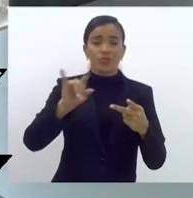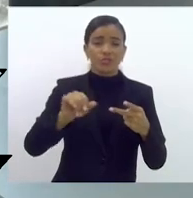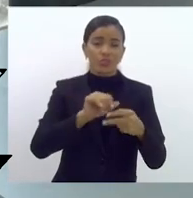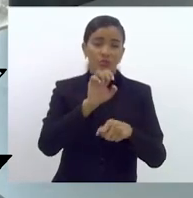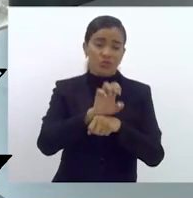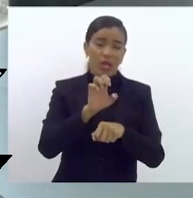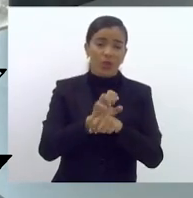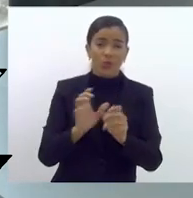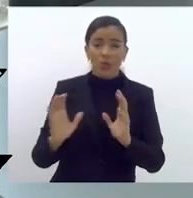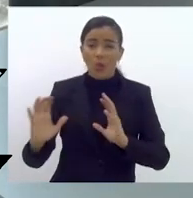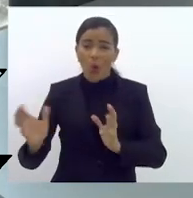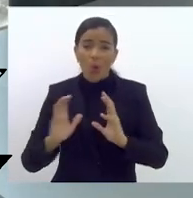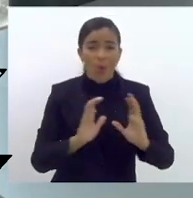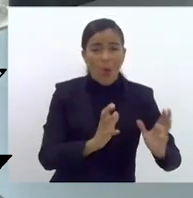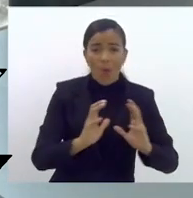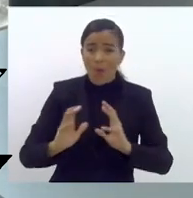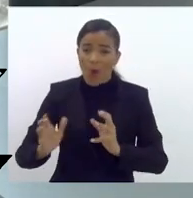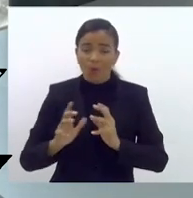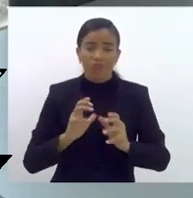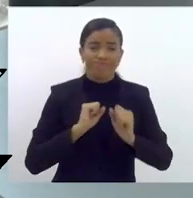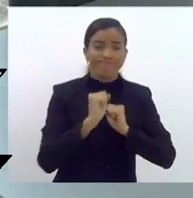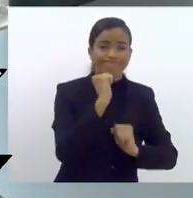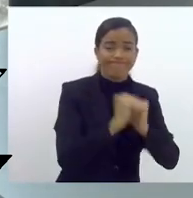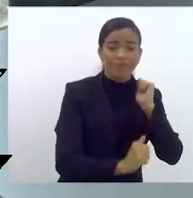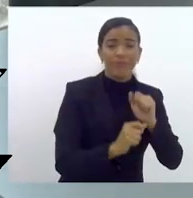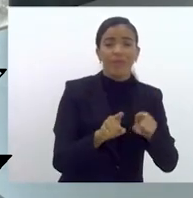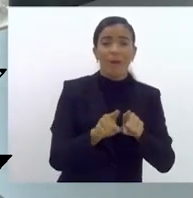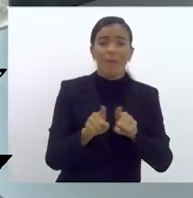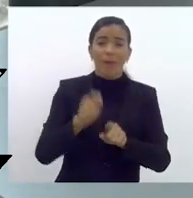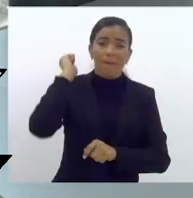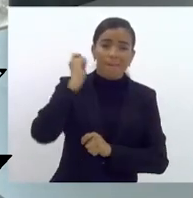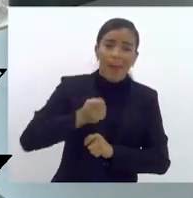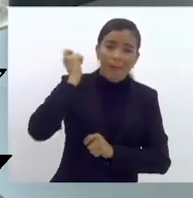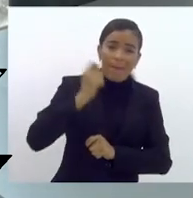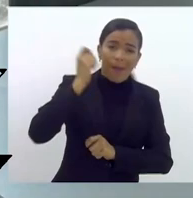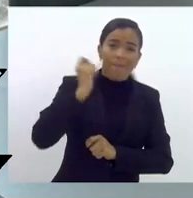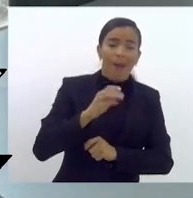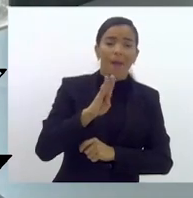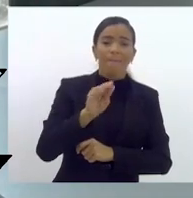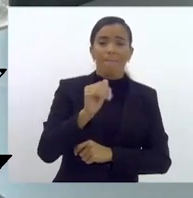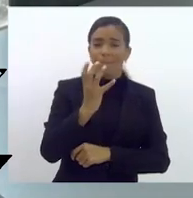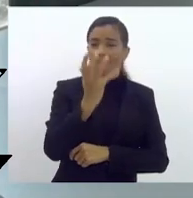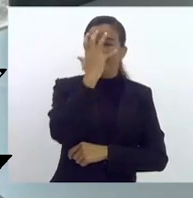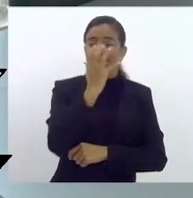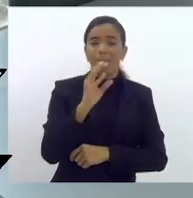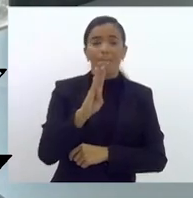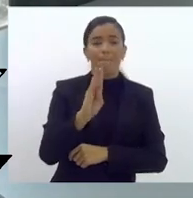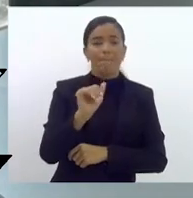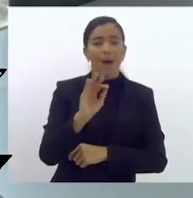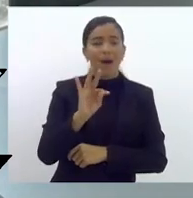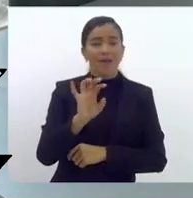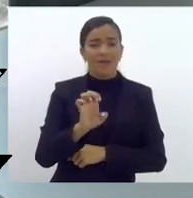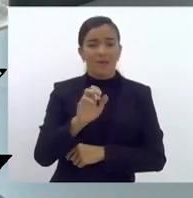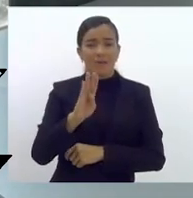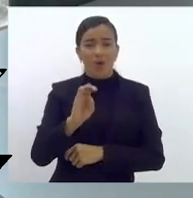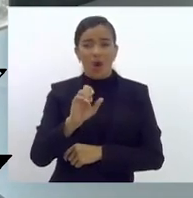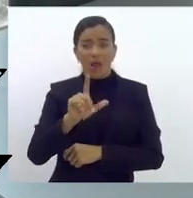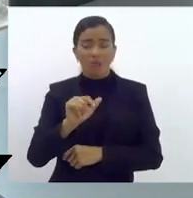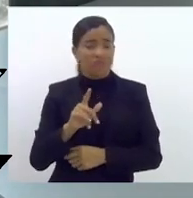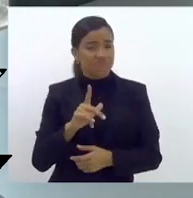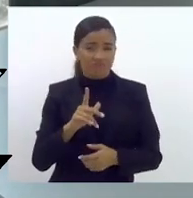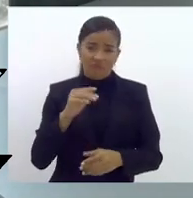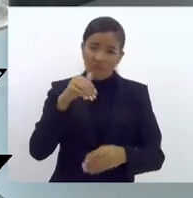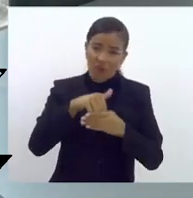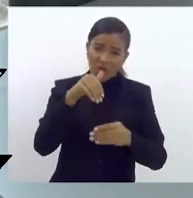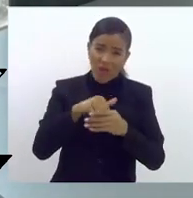gandula e o outro é o dia do bate-bola autoria da deputada Verônica então pedir licença ao colegiado aqui pra gente votar